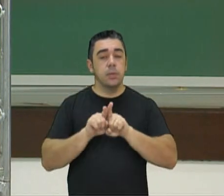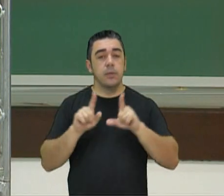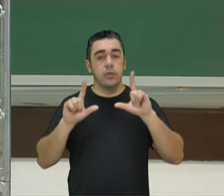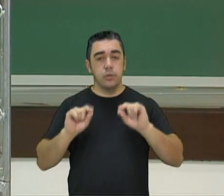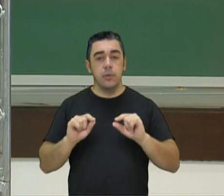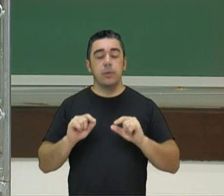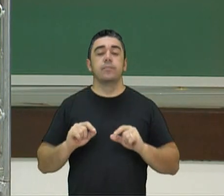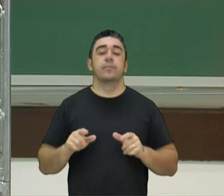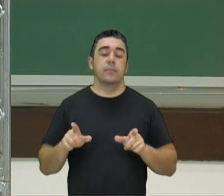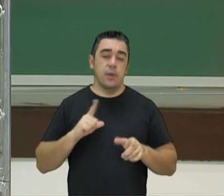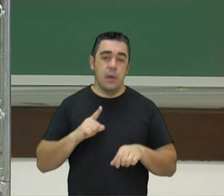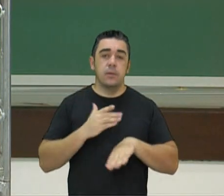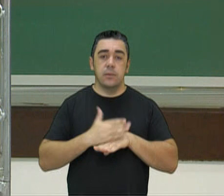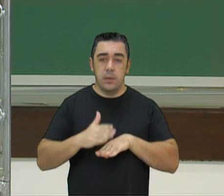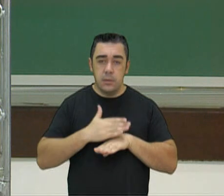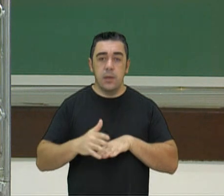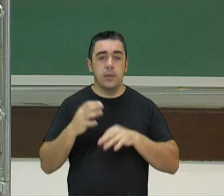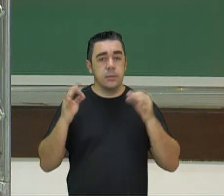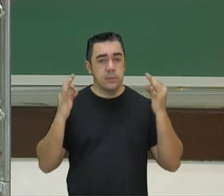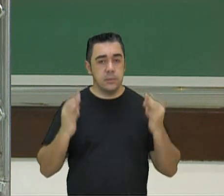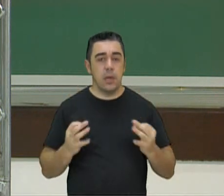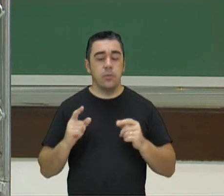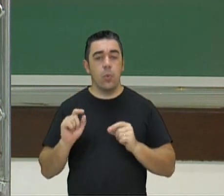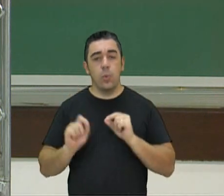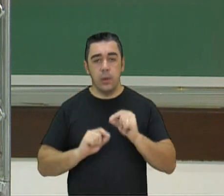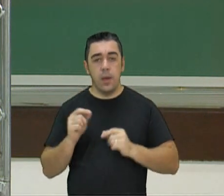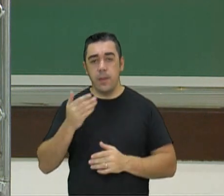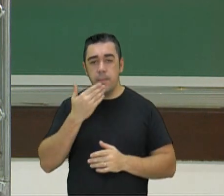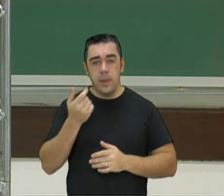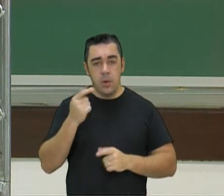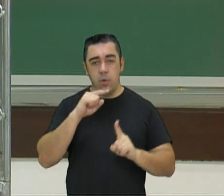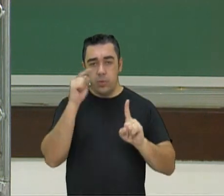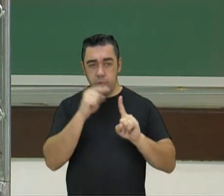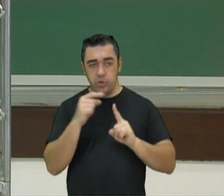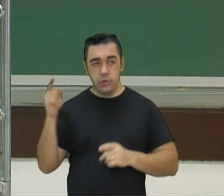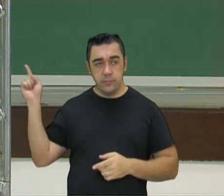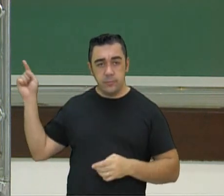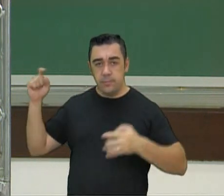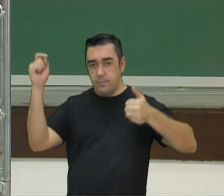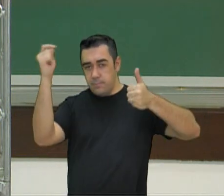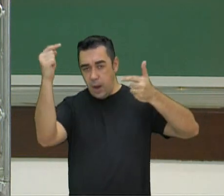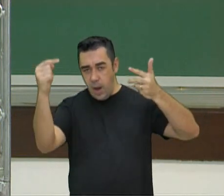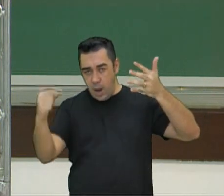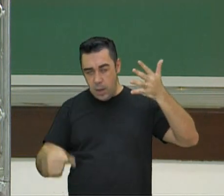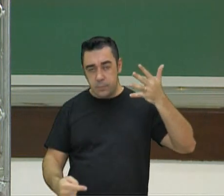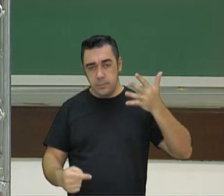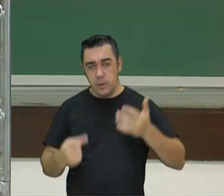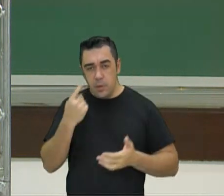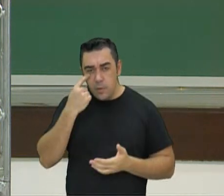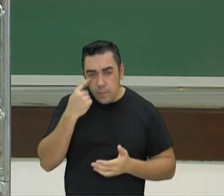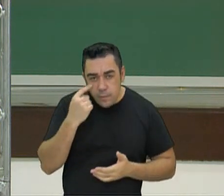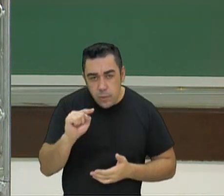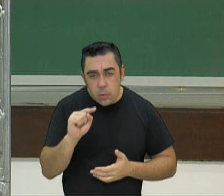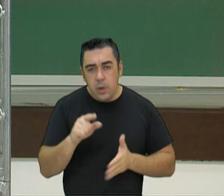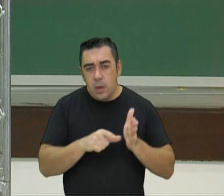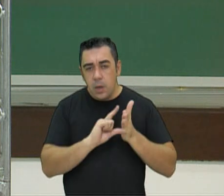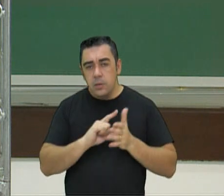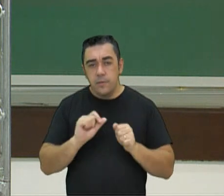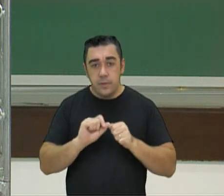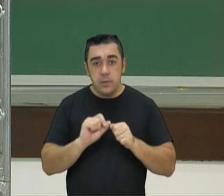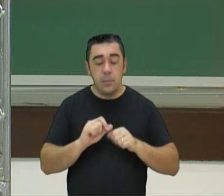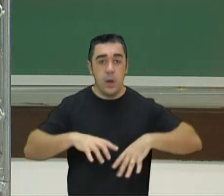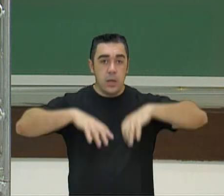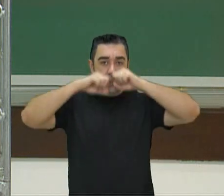controlada, respiração treinada, tranquilamente a gente acaba atingindo esses objetivos. Vocês viram no início da aula, né? Quando fizemos aqueles exercícios